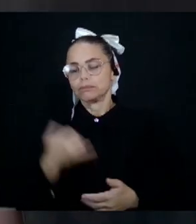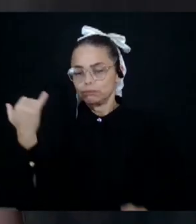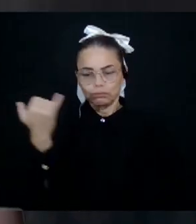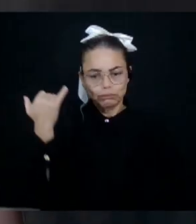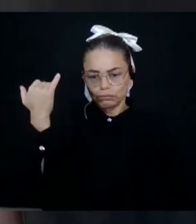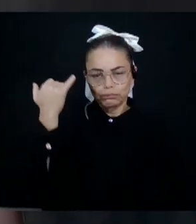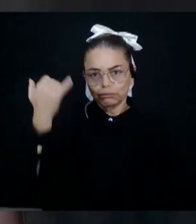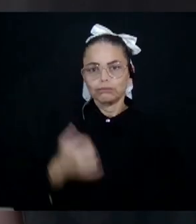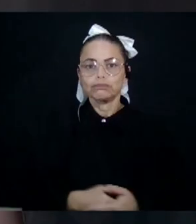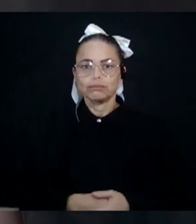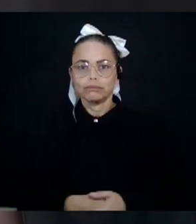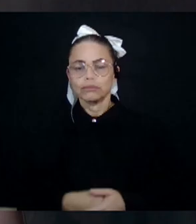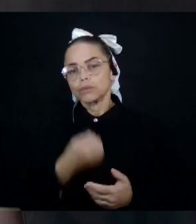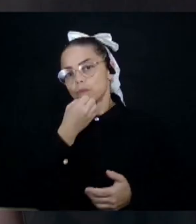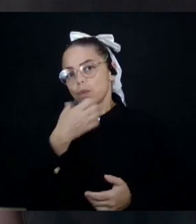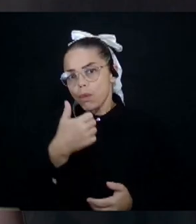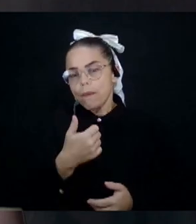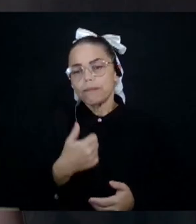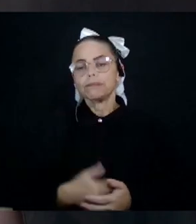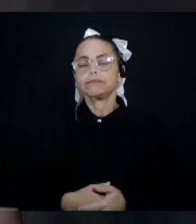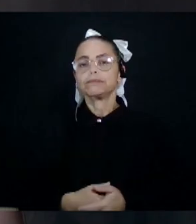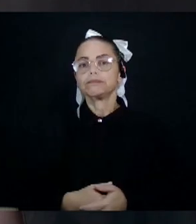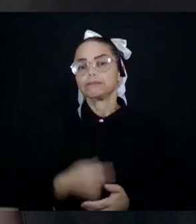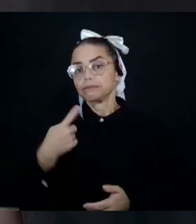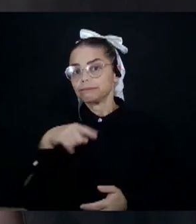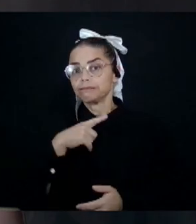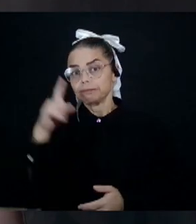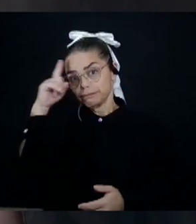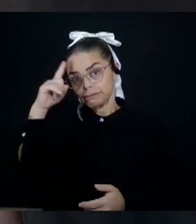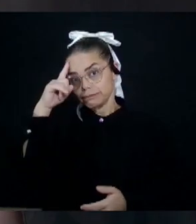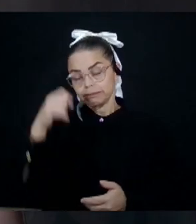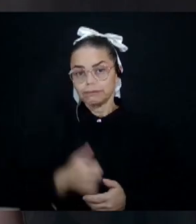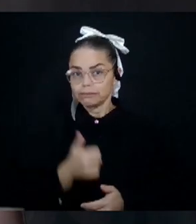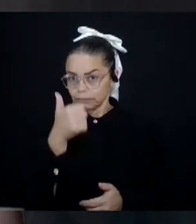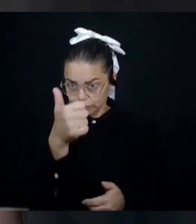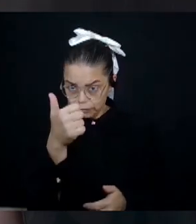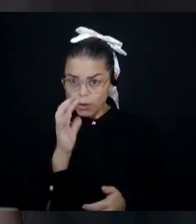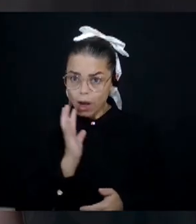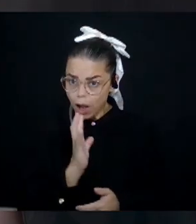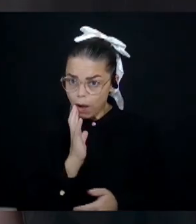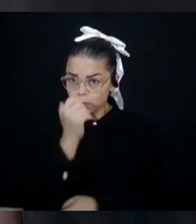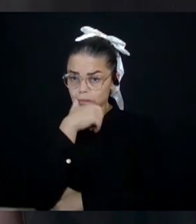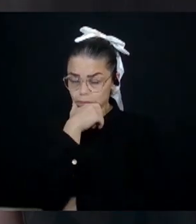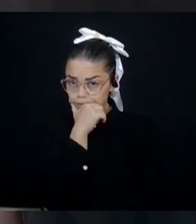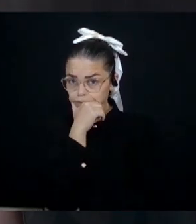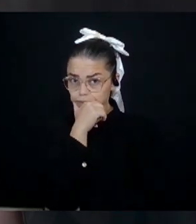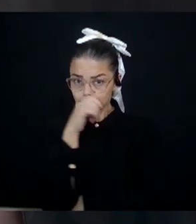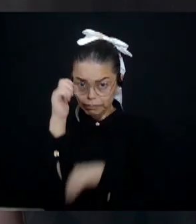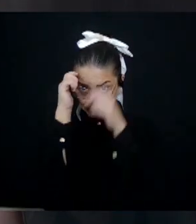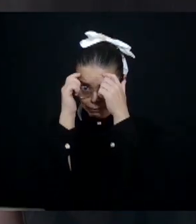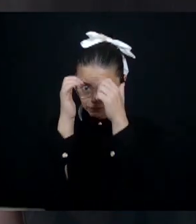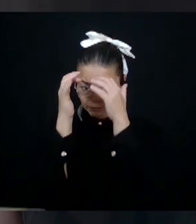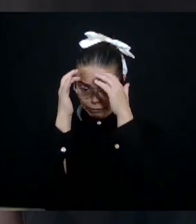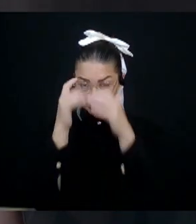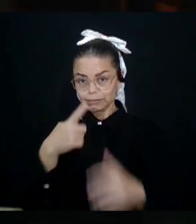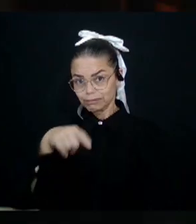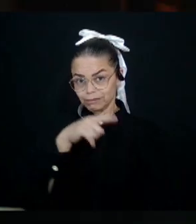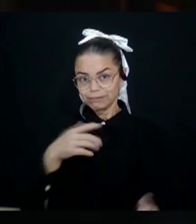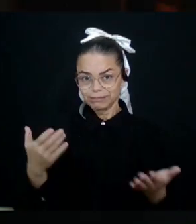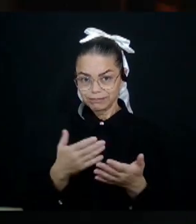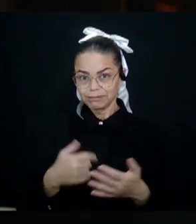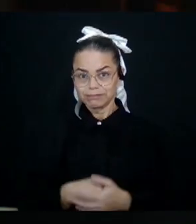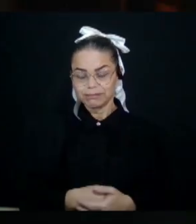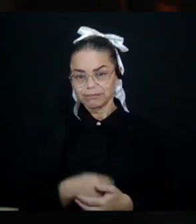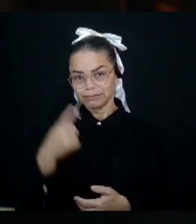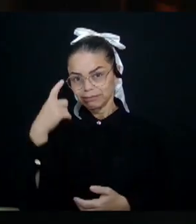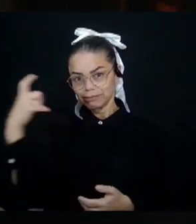né? E ele é positivo. Será que a nossa rotina está positiva? Né? É essa reflexão que eu quero trazer para a gente hoje. É interessante,